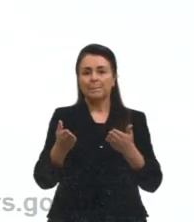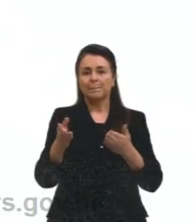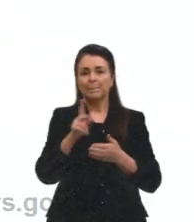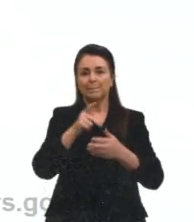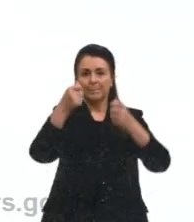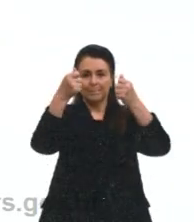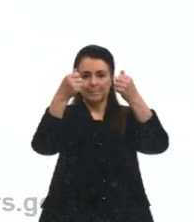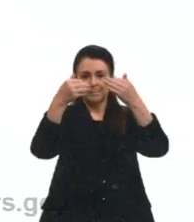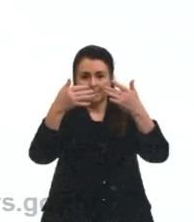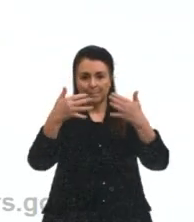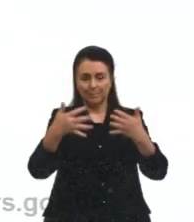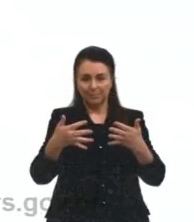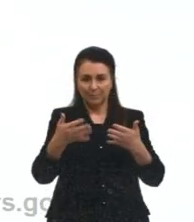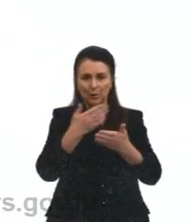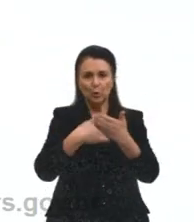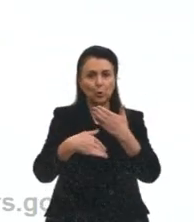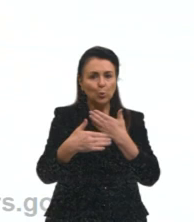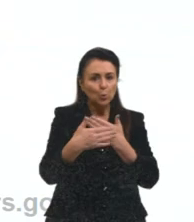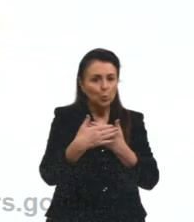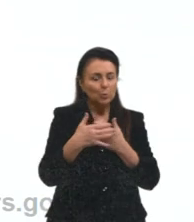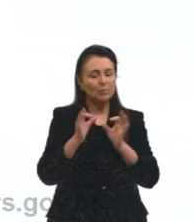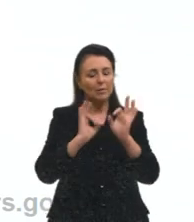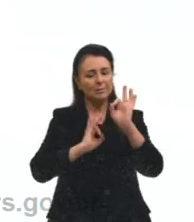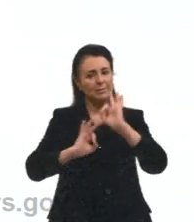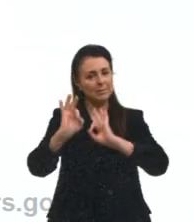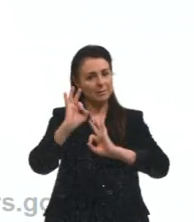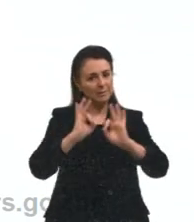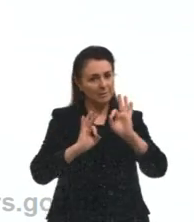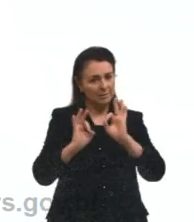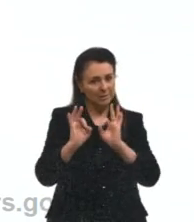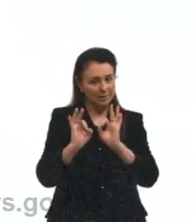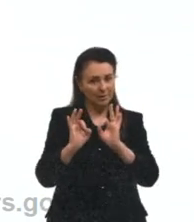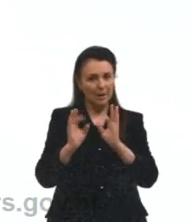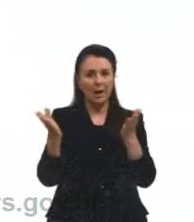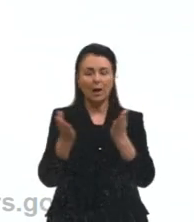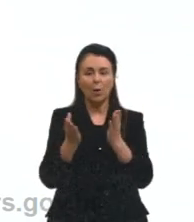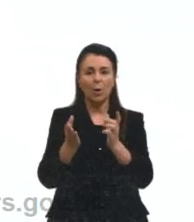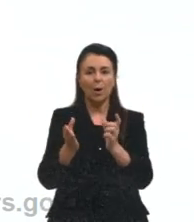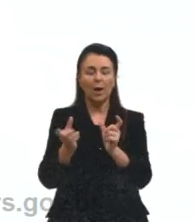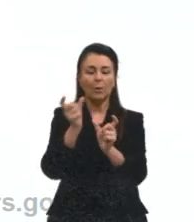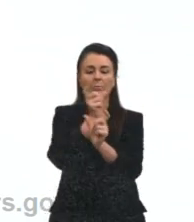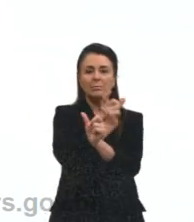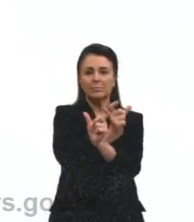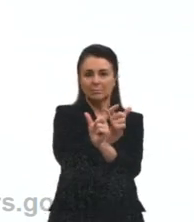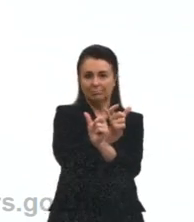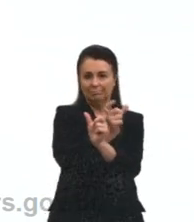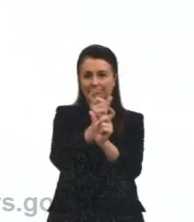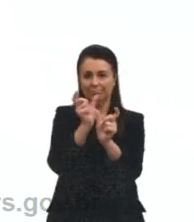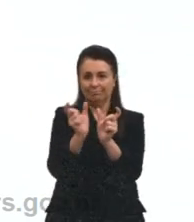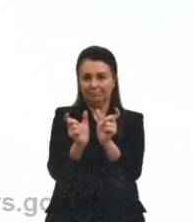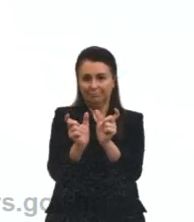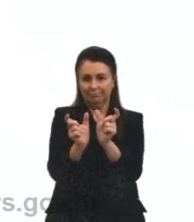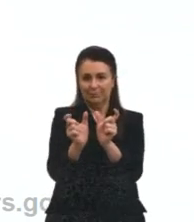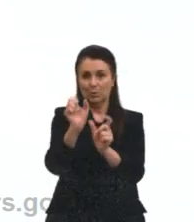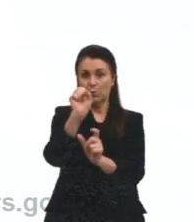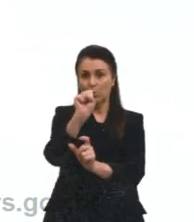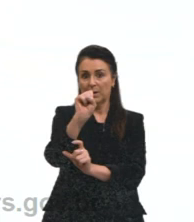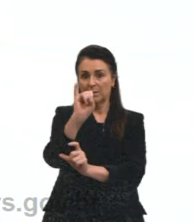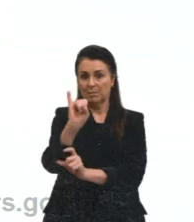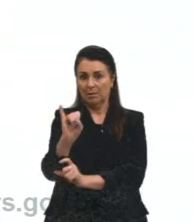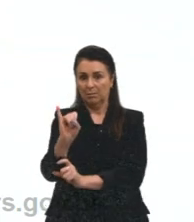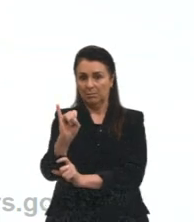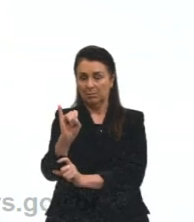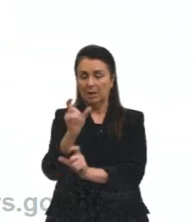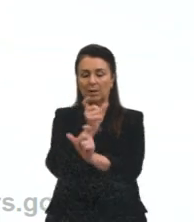um pouquinho tá tudo vai se encaixar tá gente no final sobre os prefixos do si o que que é isso né